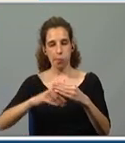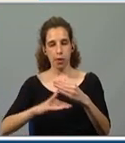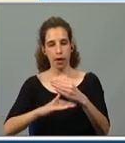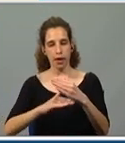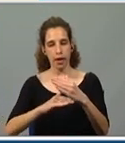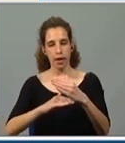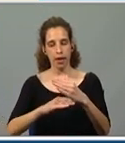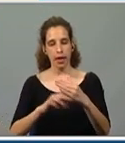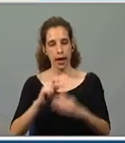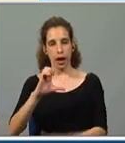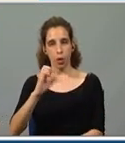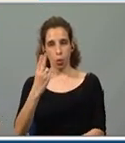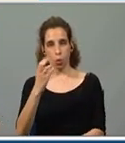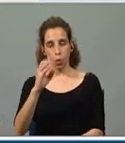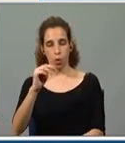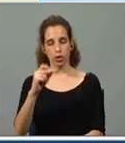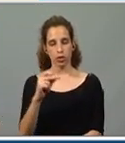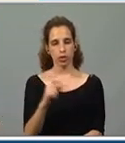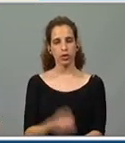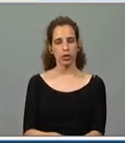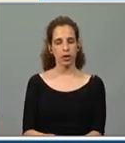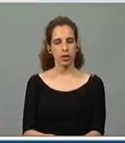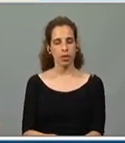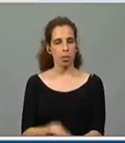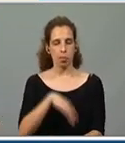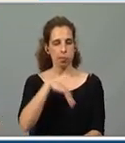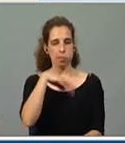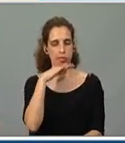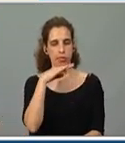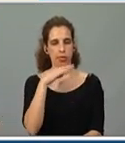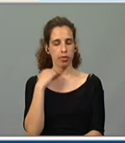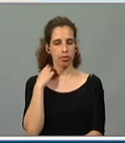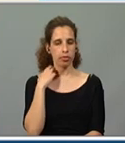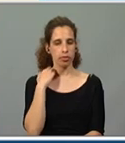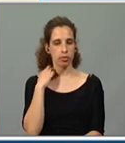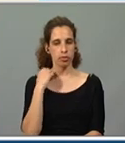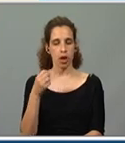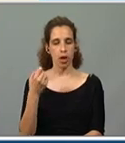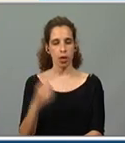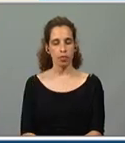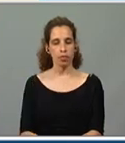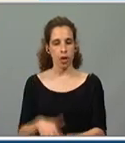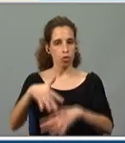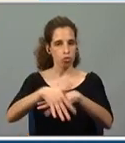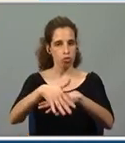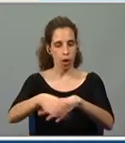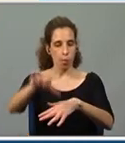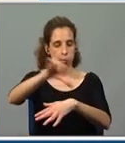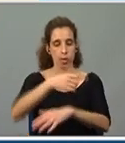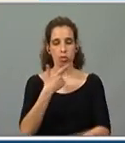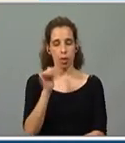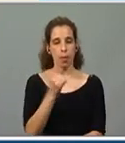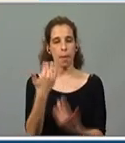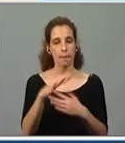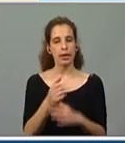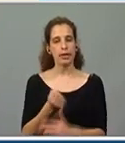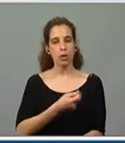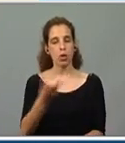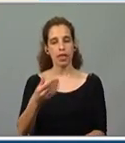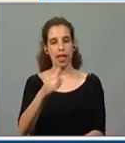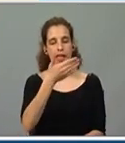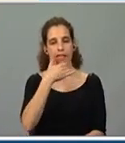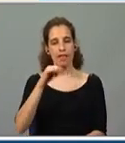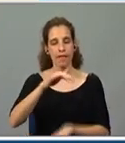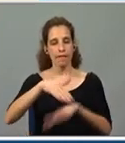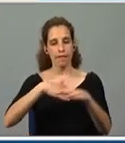fase aquosa, que é bastante poluente, não deve ser deitada para os esgotos, mas a quantidade de azeite produzido é